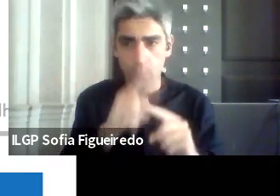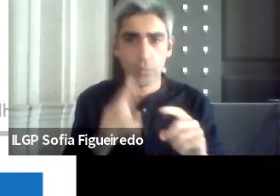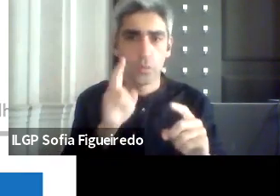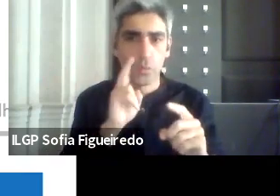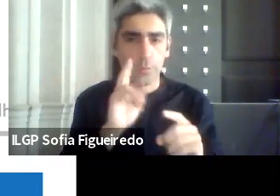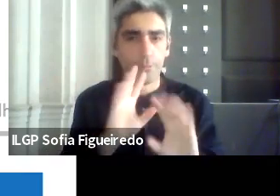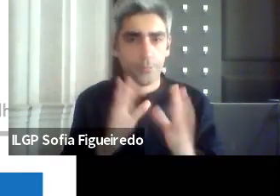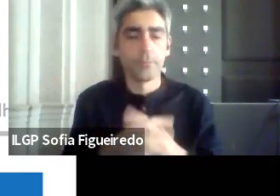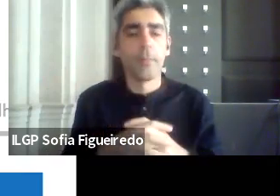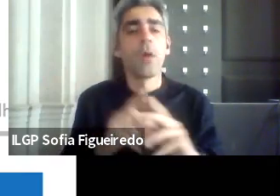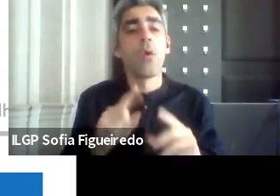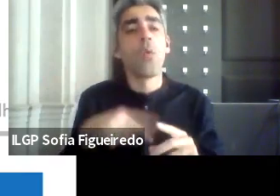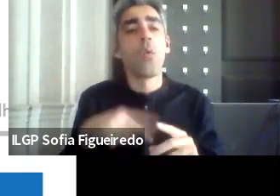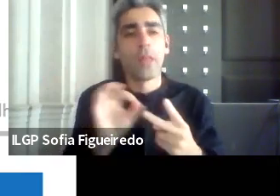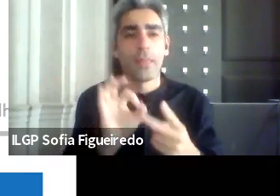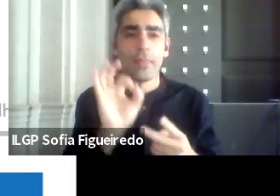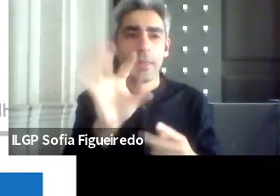Uma das outras dicas para